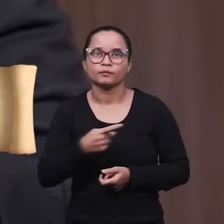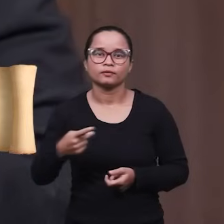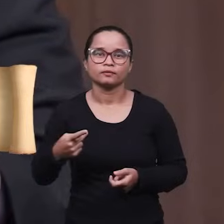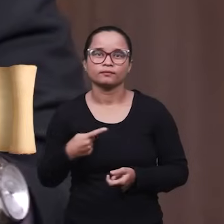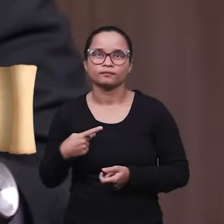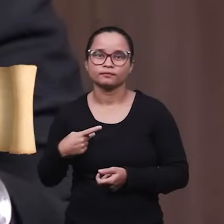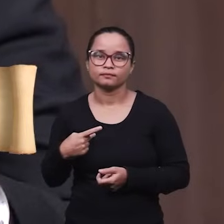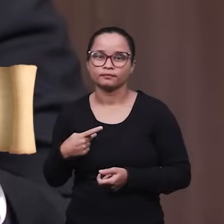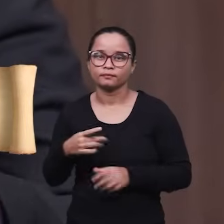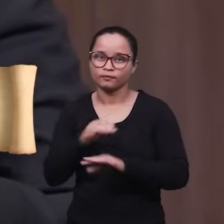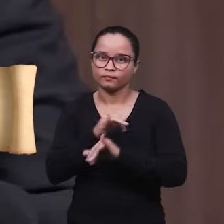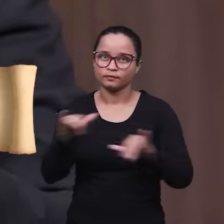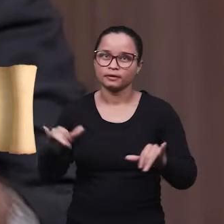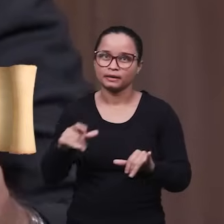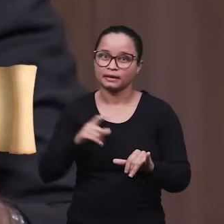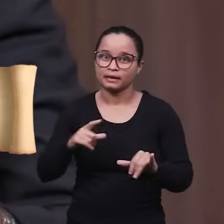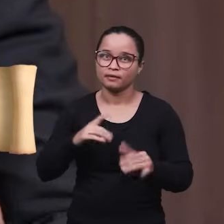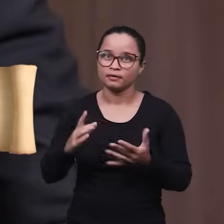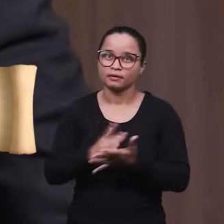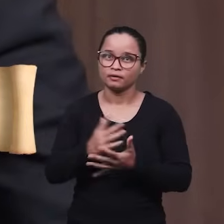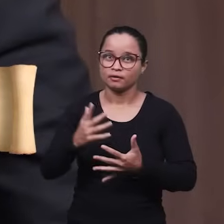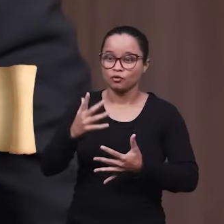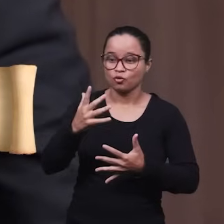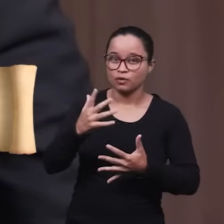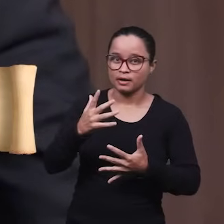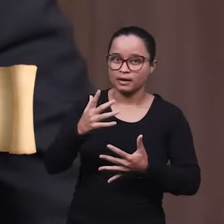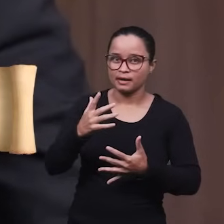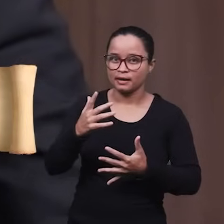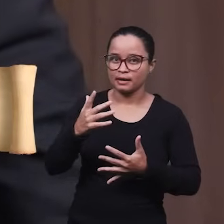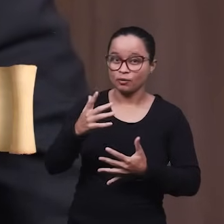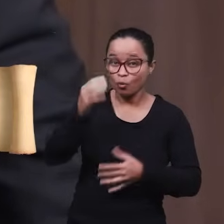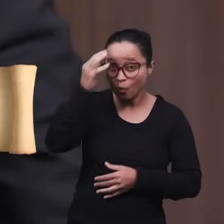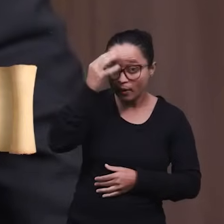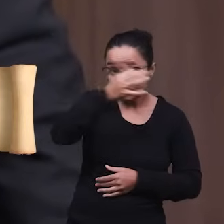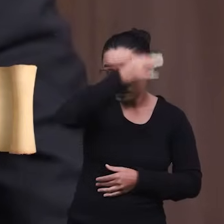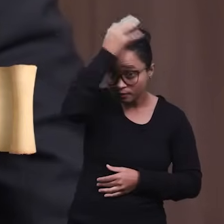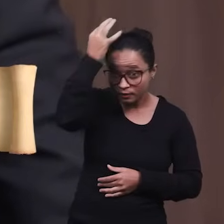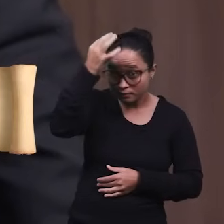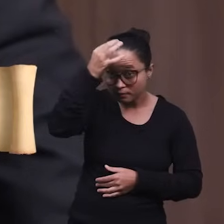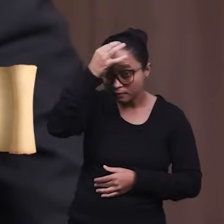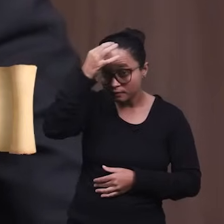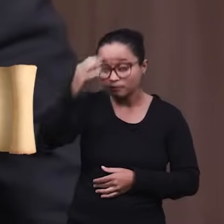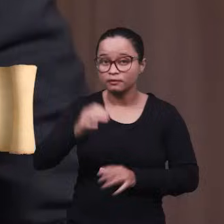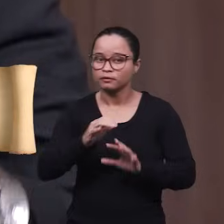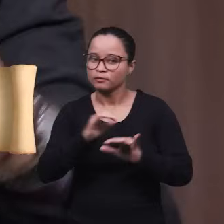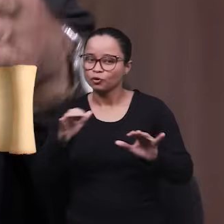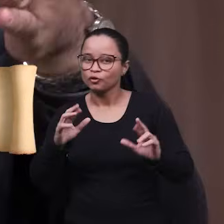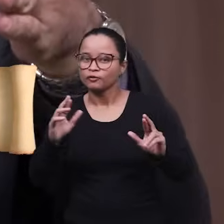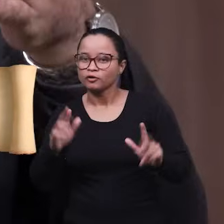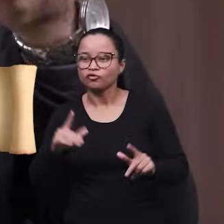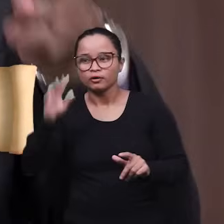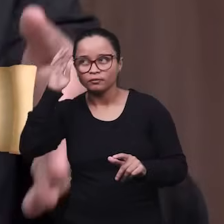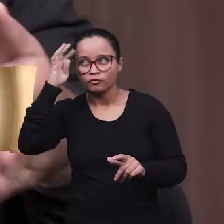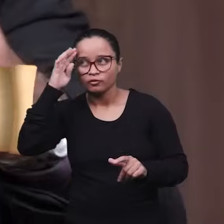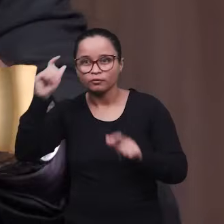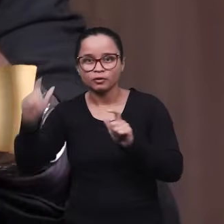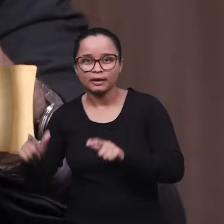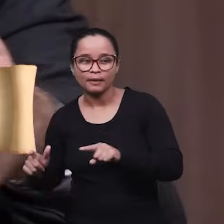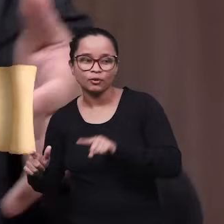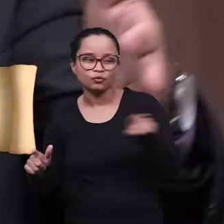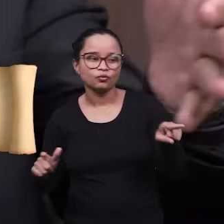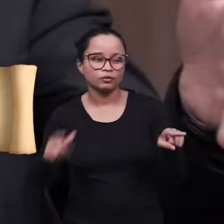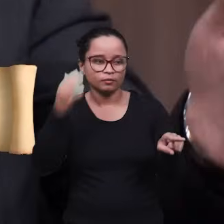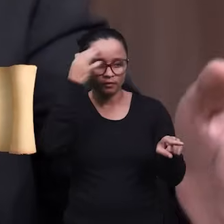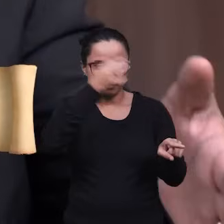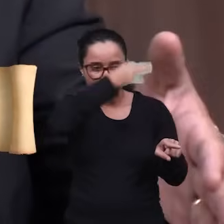uma interrupção por parte do Espírito Santo, porque eles imaginavam que iam para um lugar, mas o Senhor disse assim, não é esse o